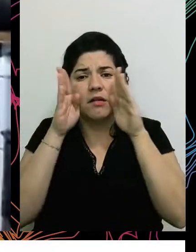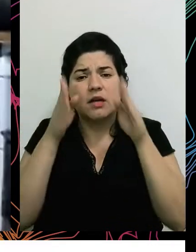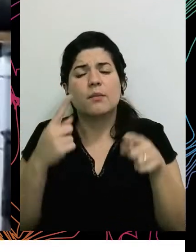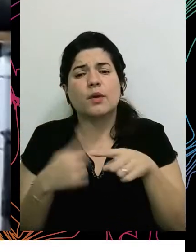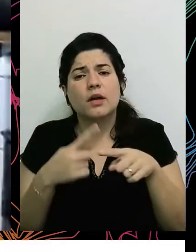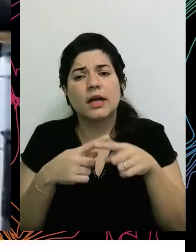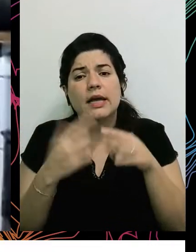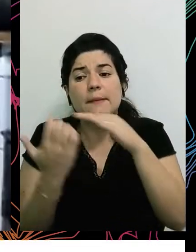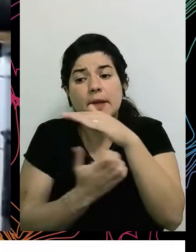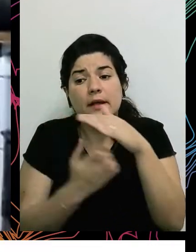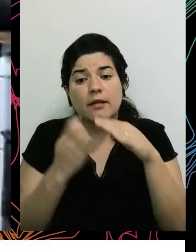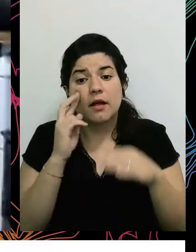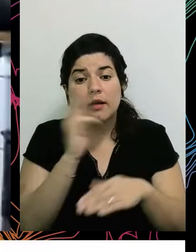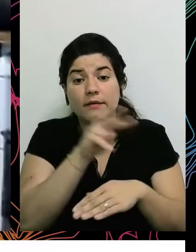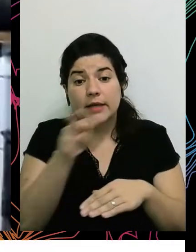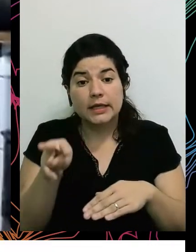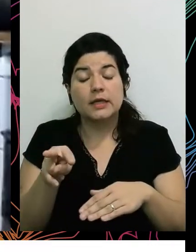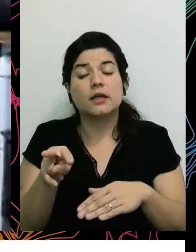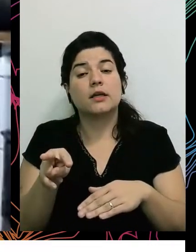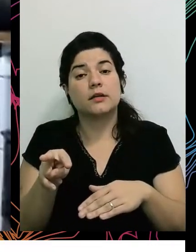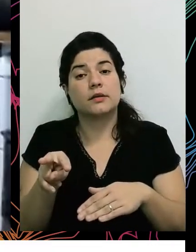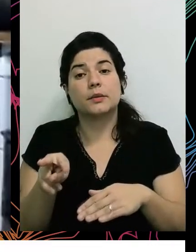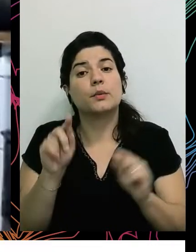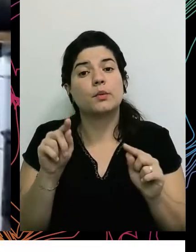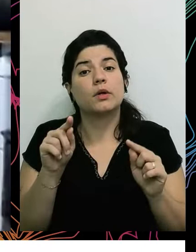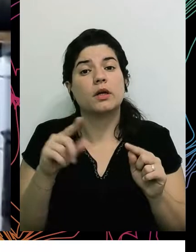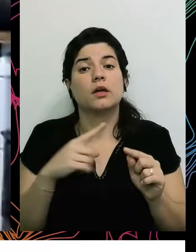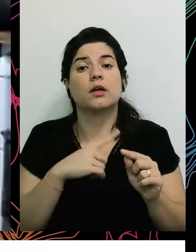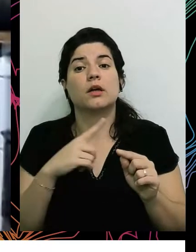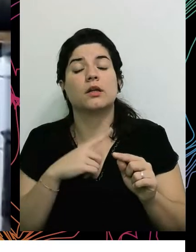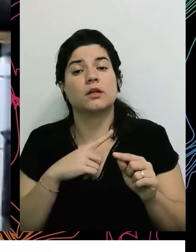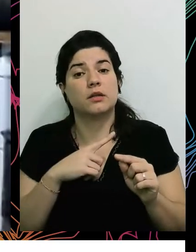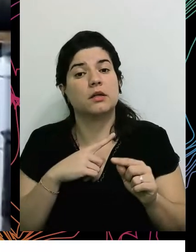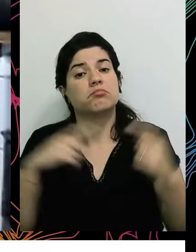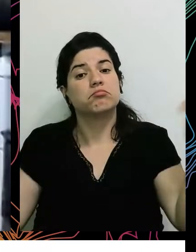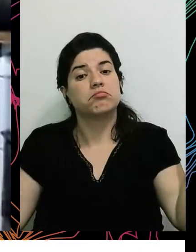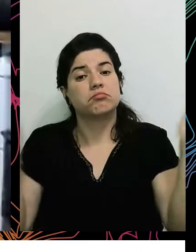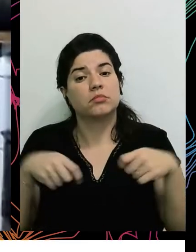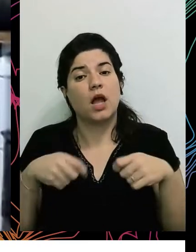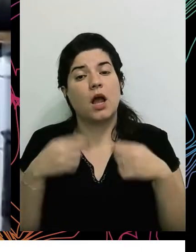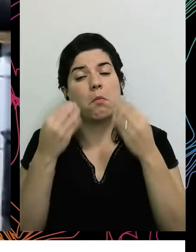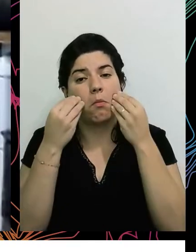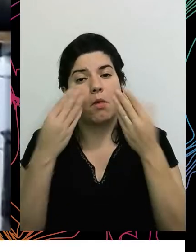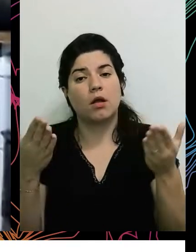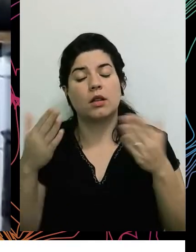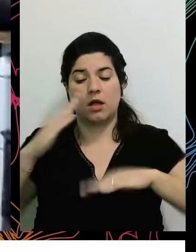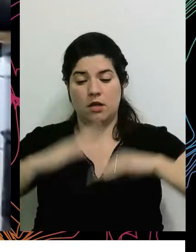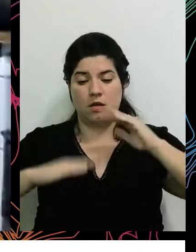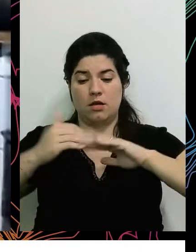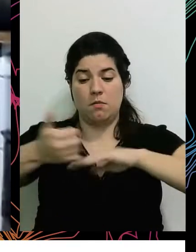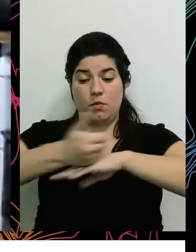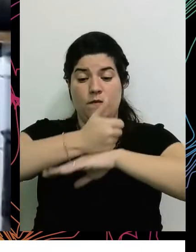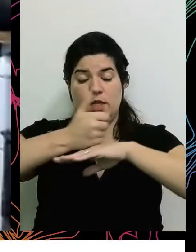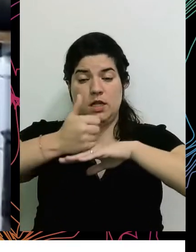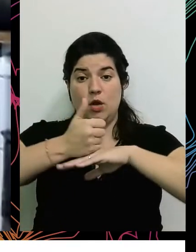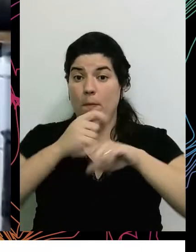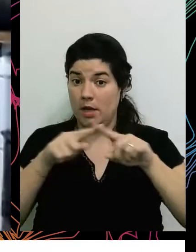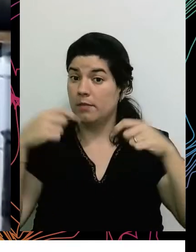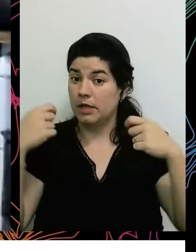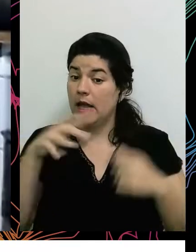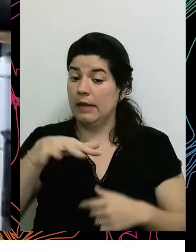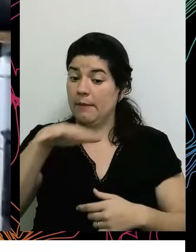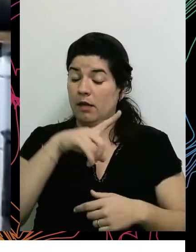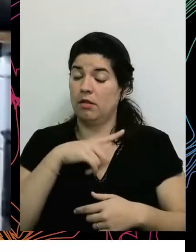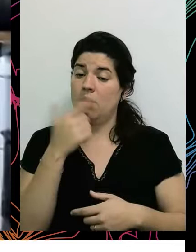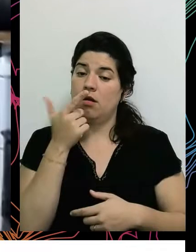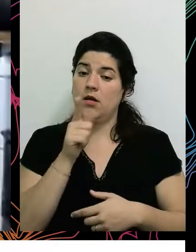enxergando que o que você precisa é mostrar a sua capacidade profissional, mas para isso você precisa ter um espaço. Então, eu acho